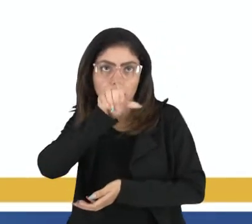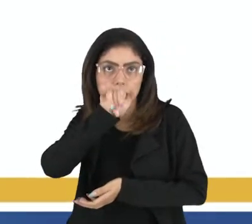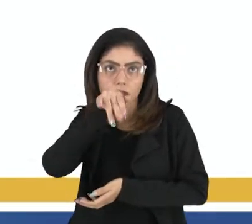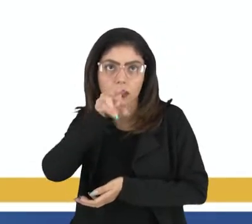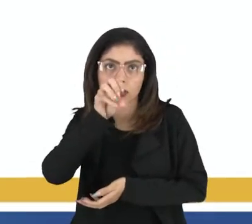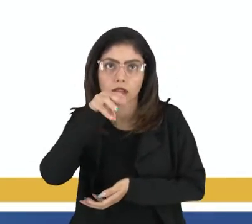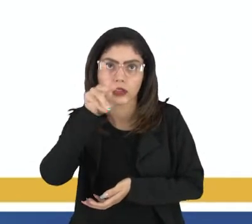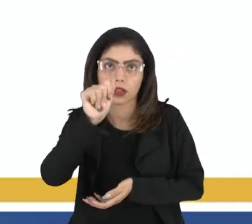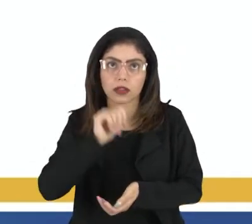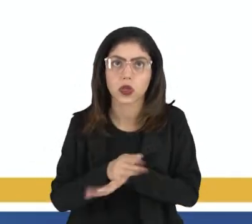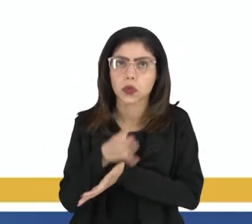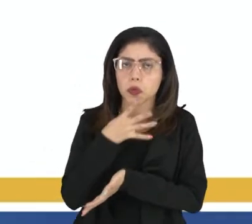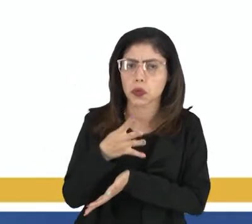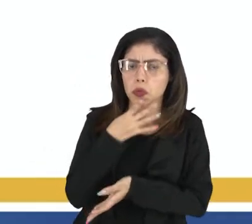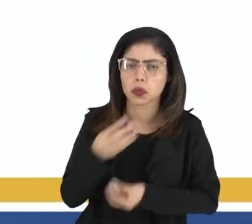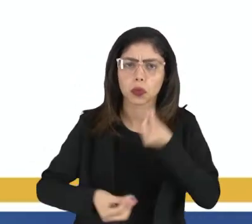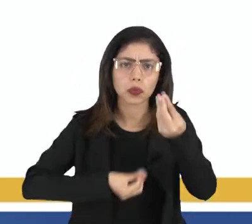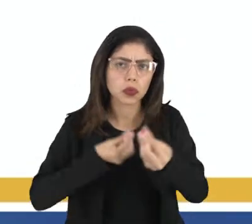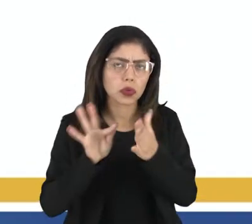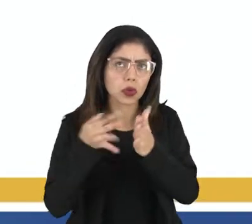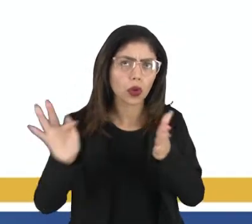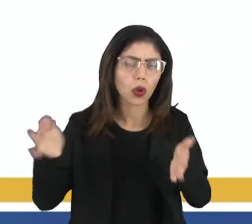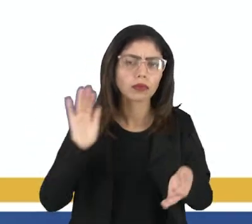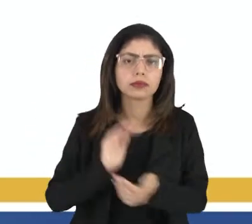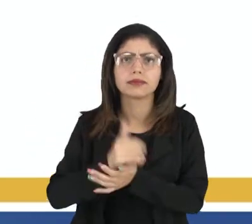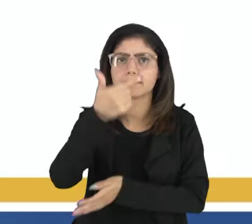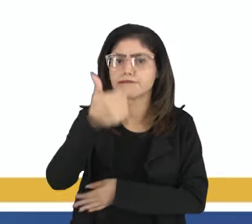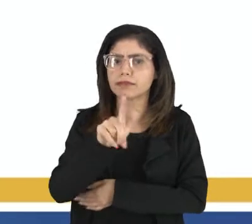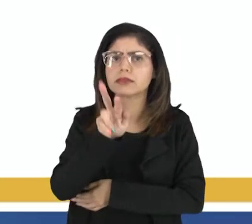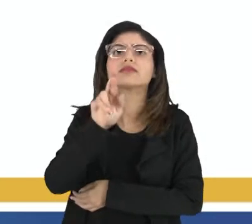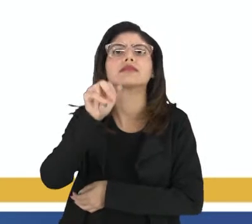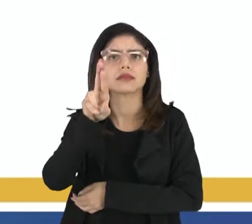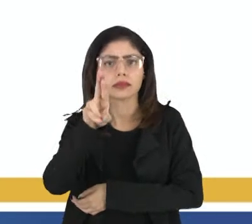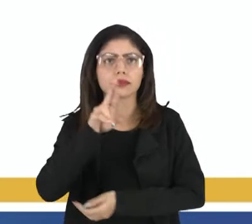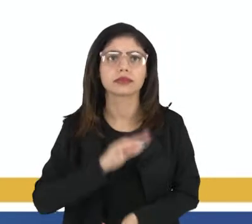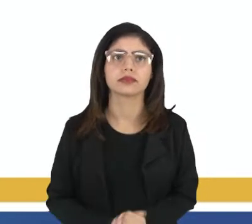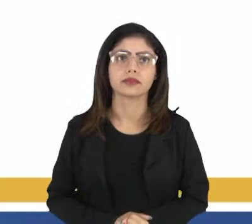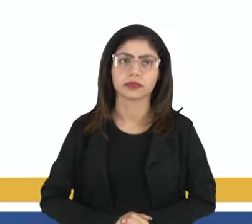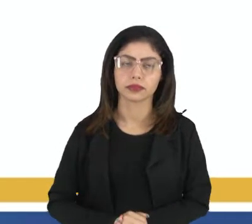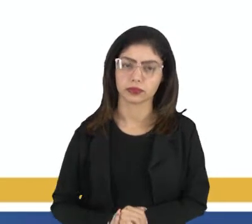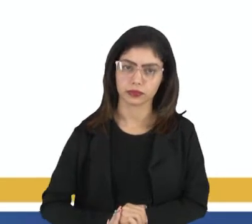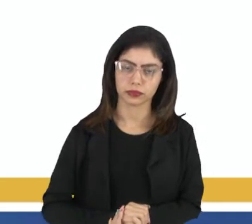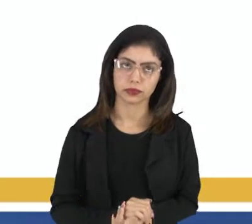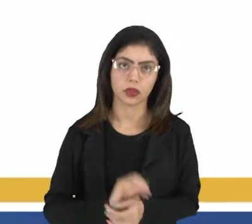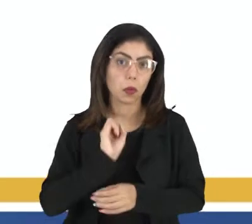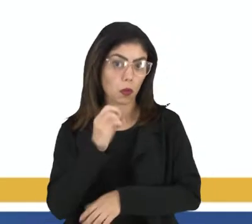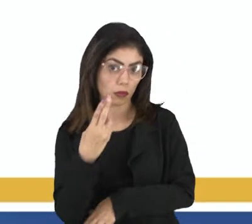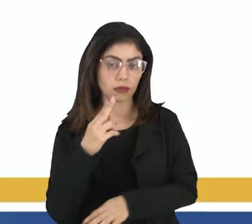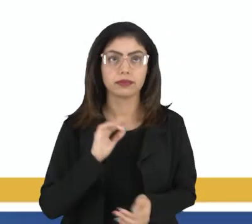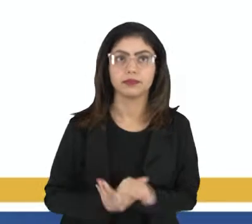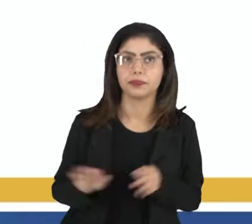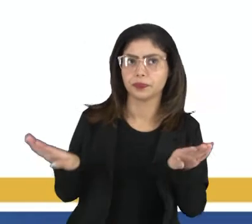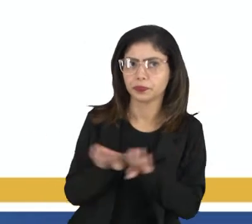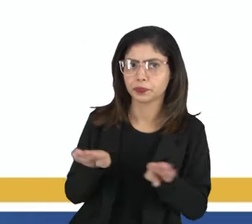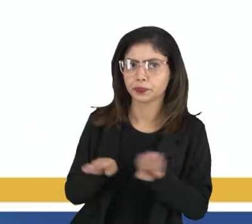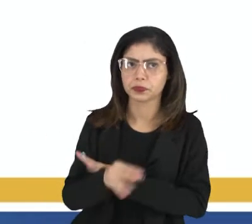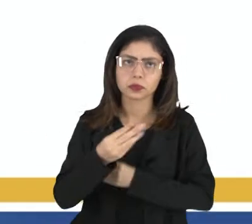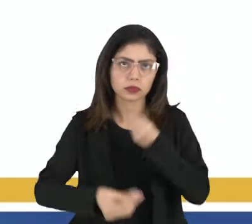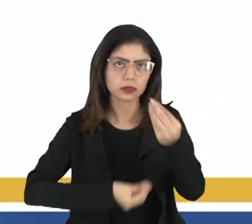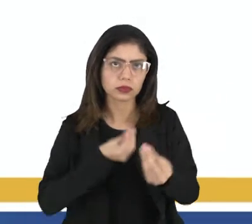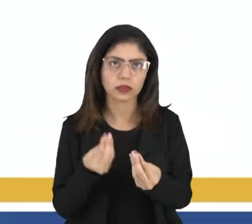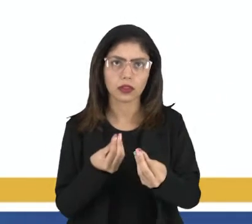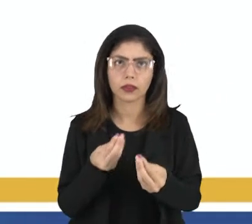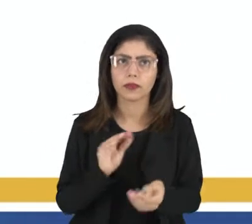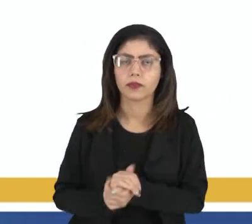função polinomial e é conhecida como função do segundo grau, ou também como